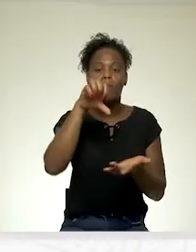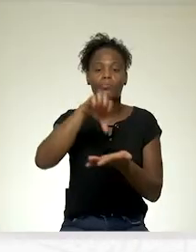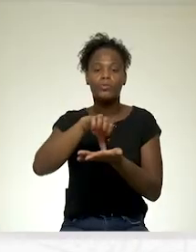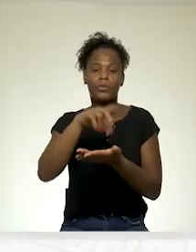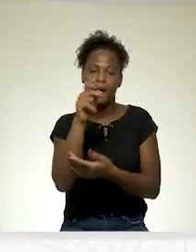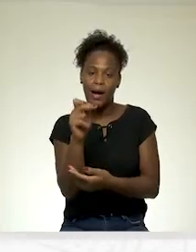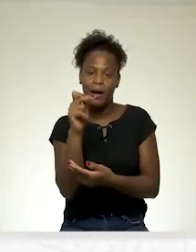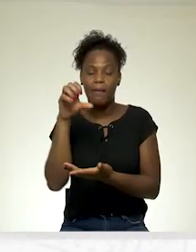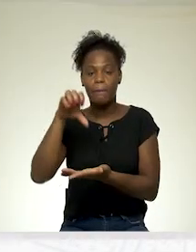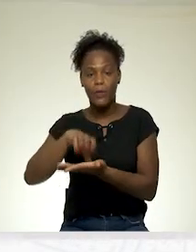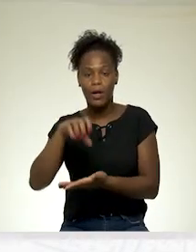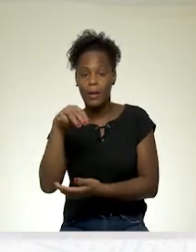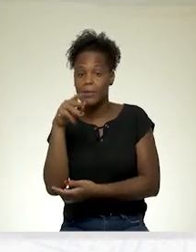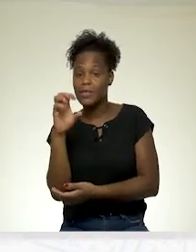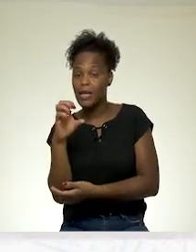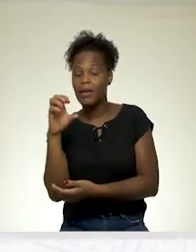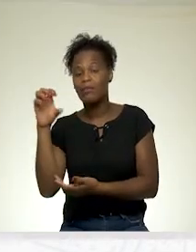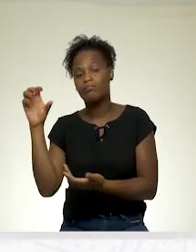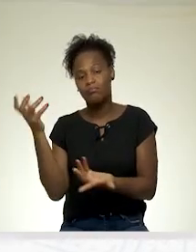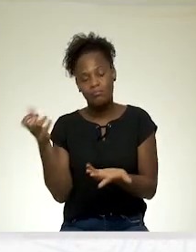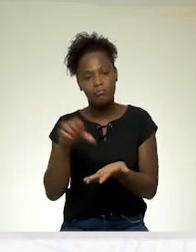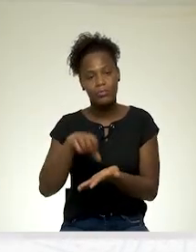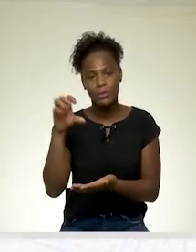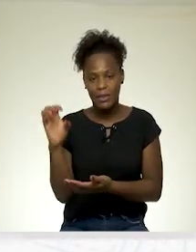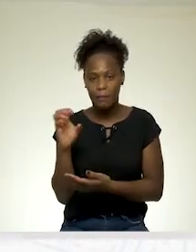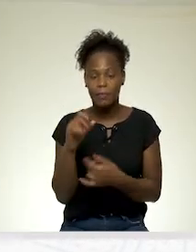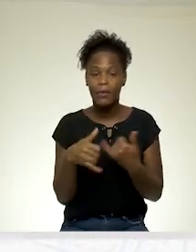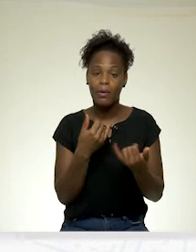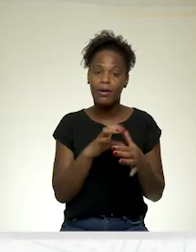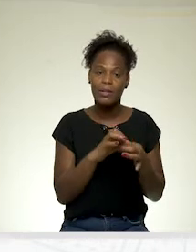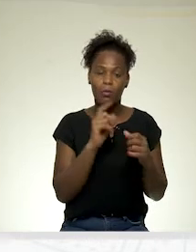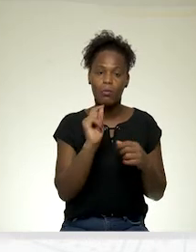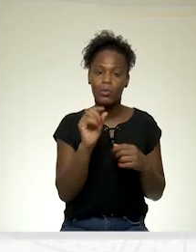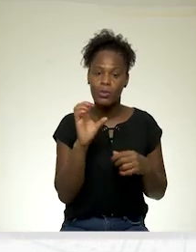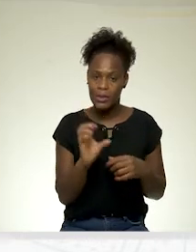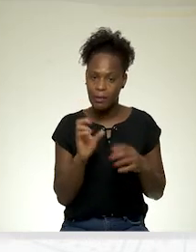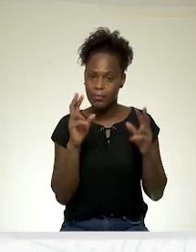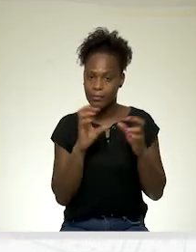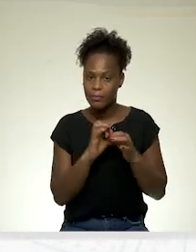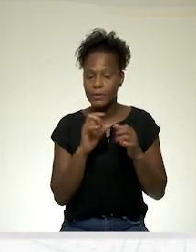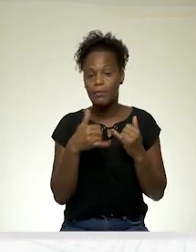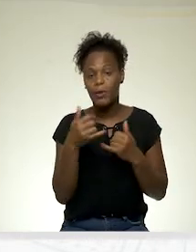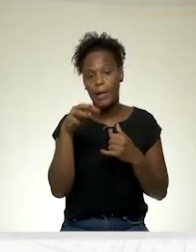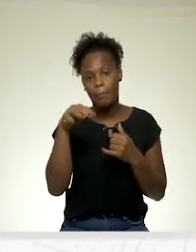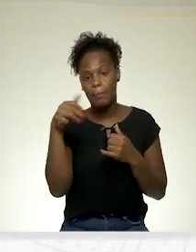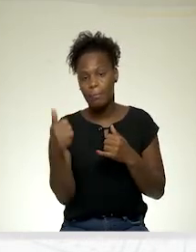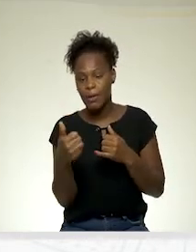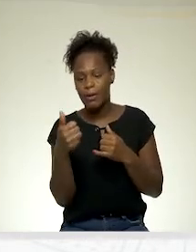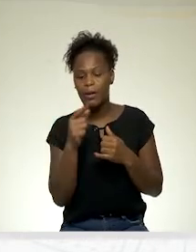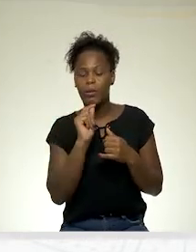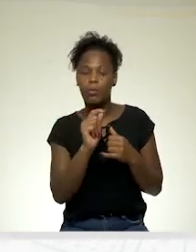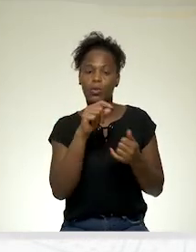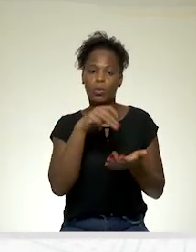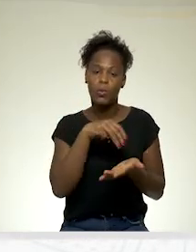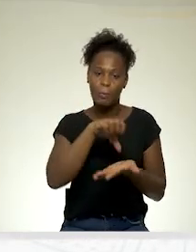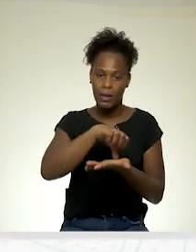A, MC, mediana do ponto C, em relação ao ponto C, desculpa, e MB é